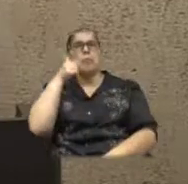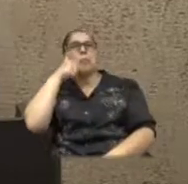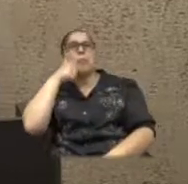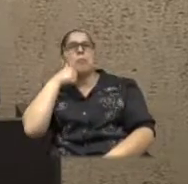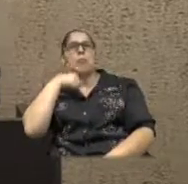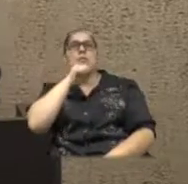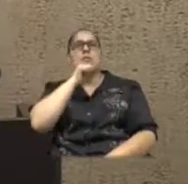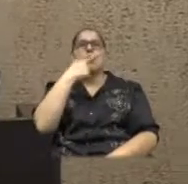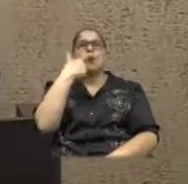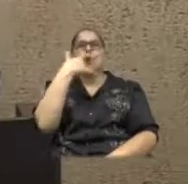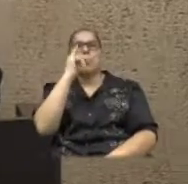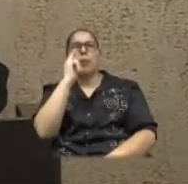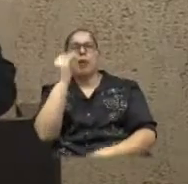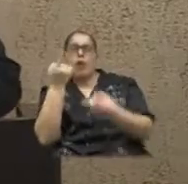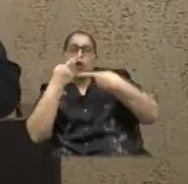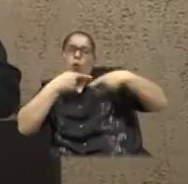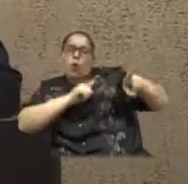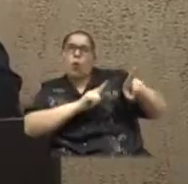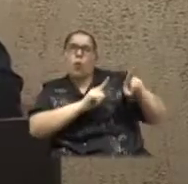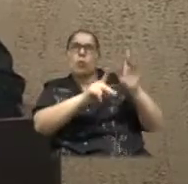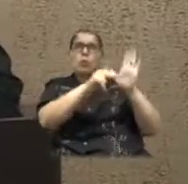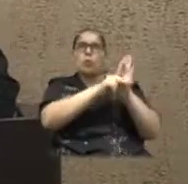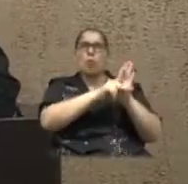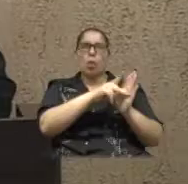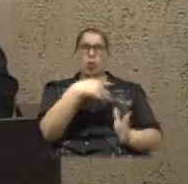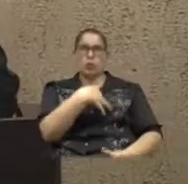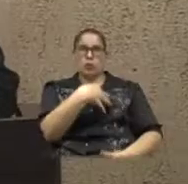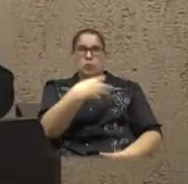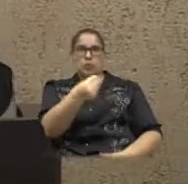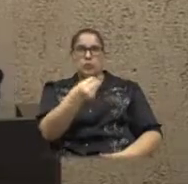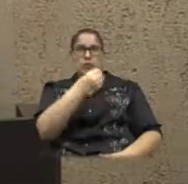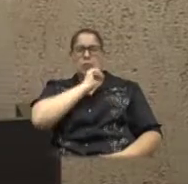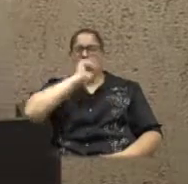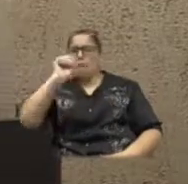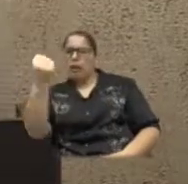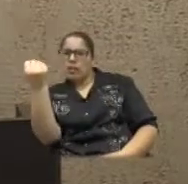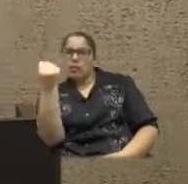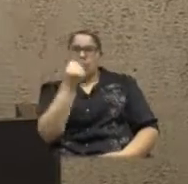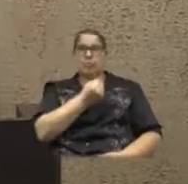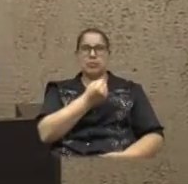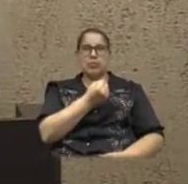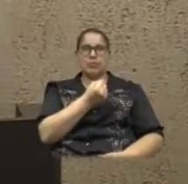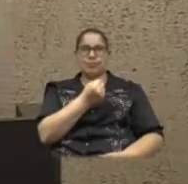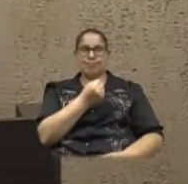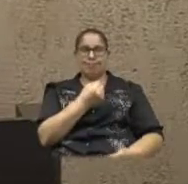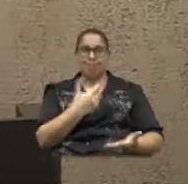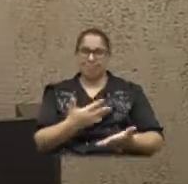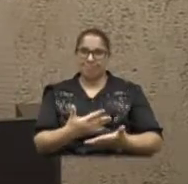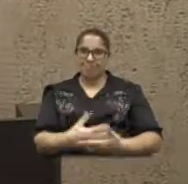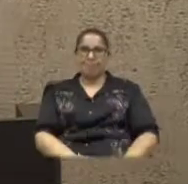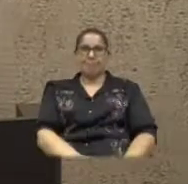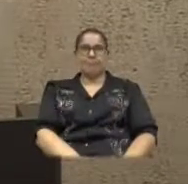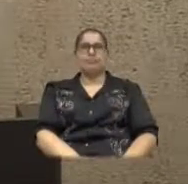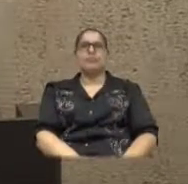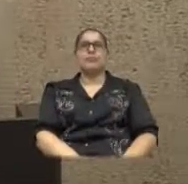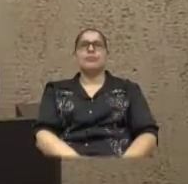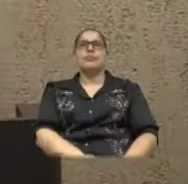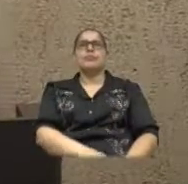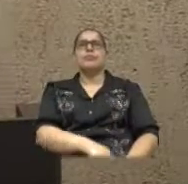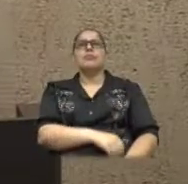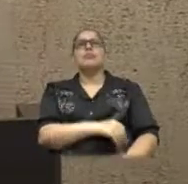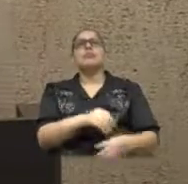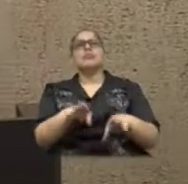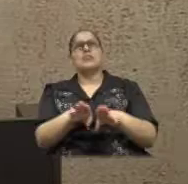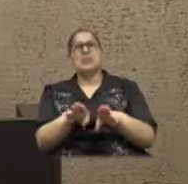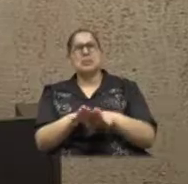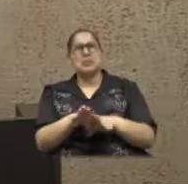é? Haveríamos dizer que sinais de incestos, a gente veria por aí à torta e à direita. A